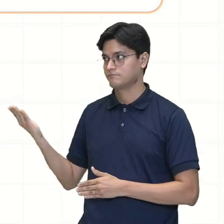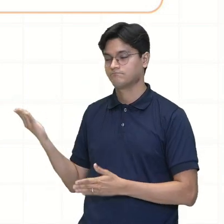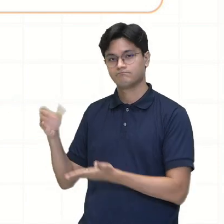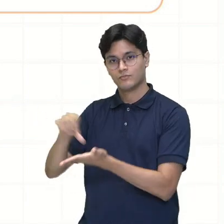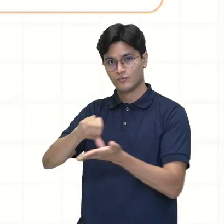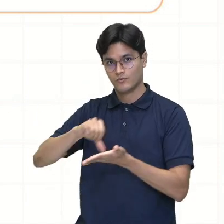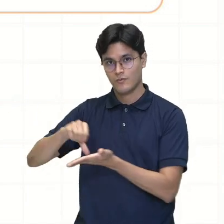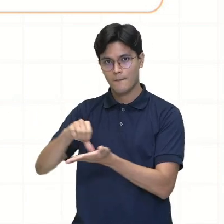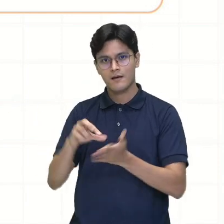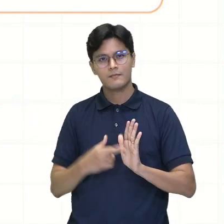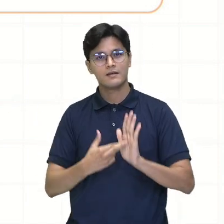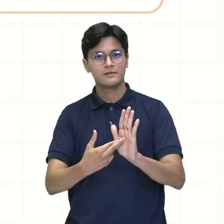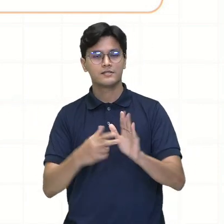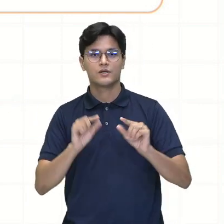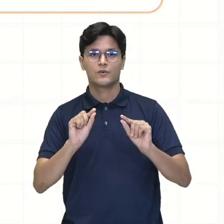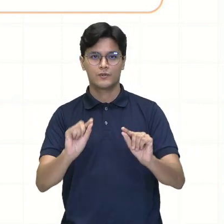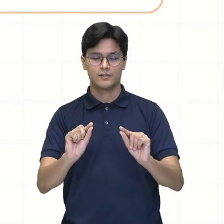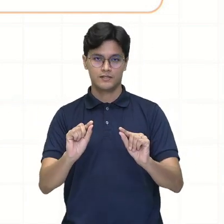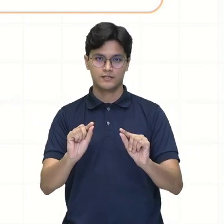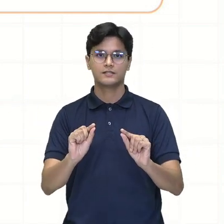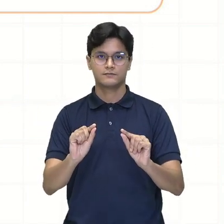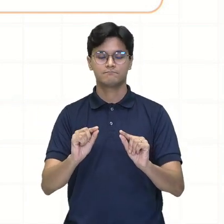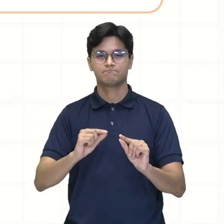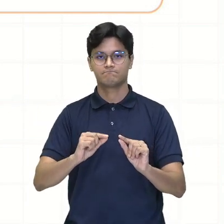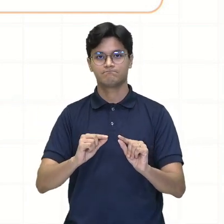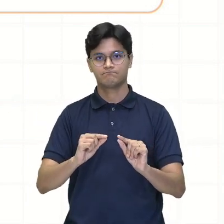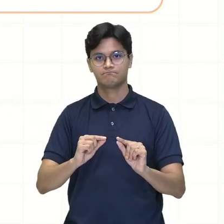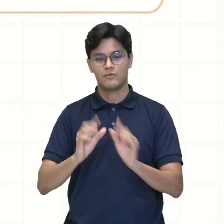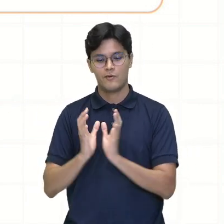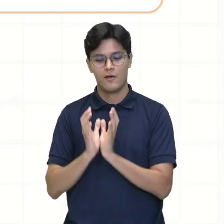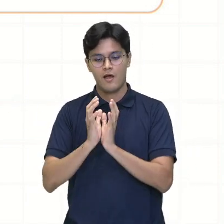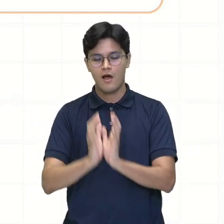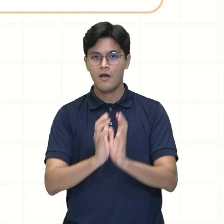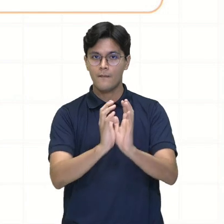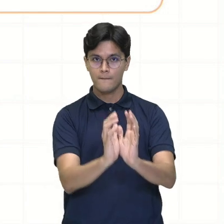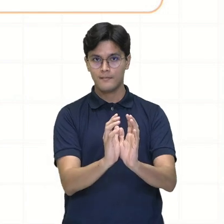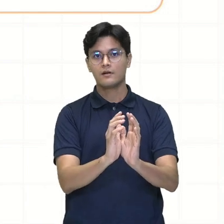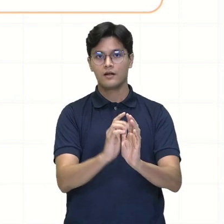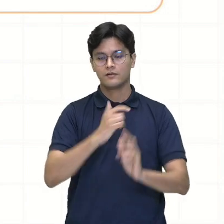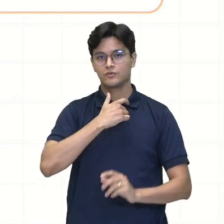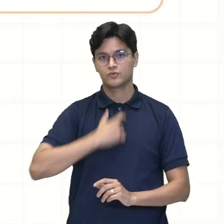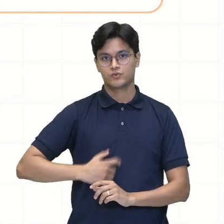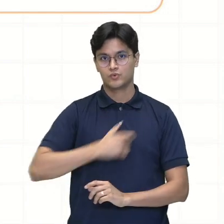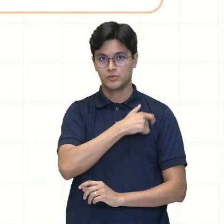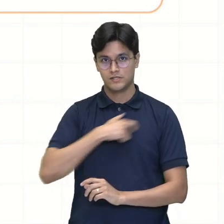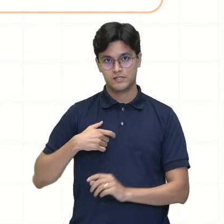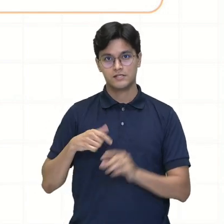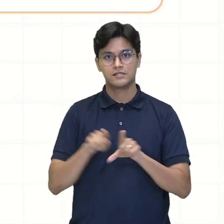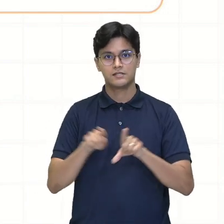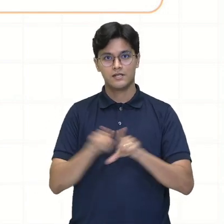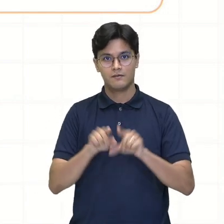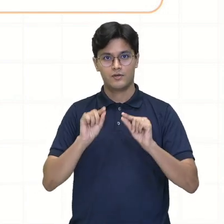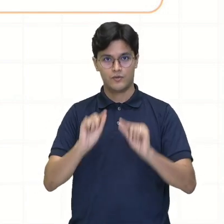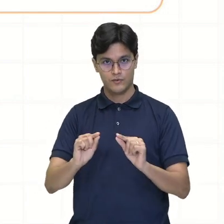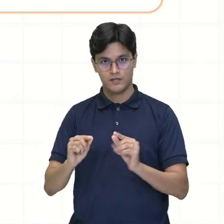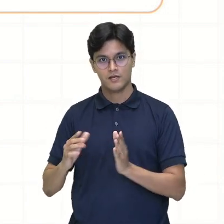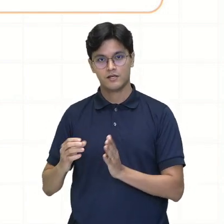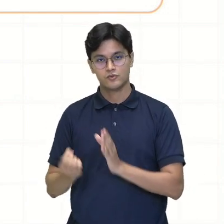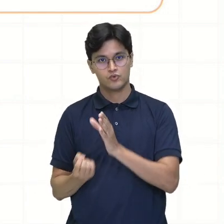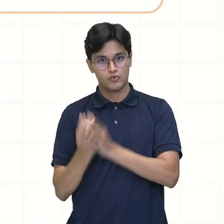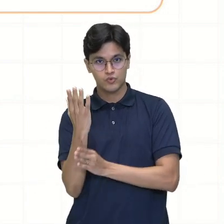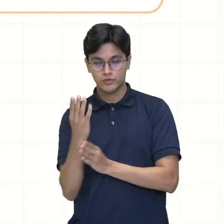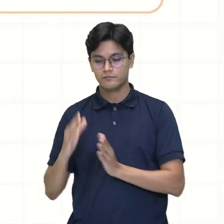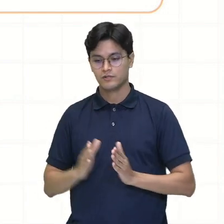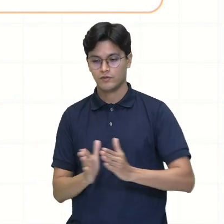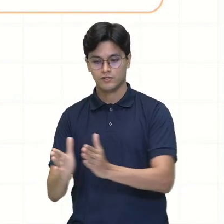vai representar justamente as cruzadas e também o desenvolvimento das rotas comerciais que vão